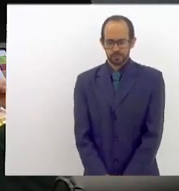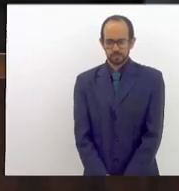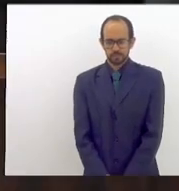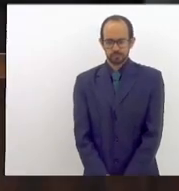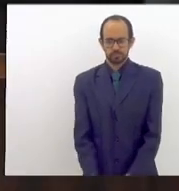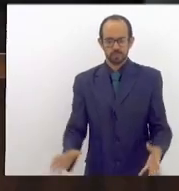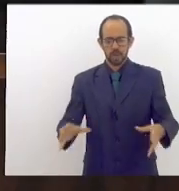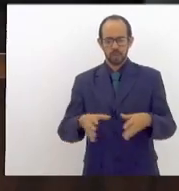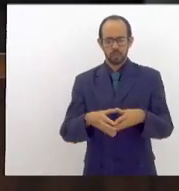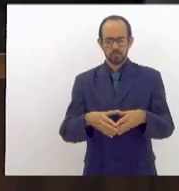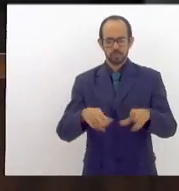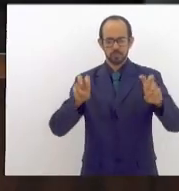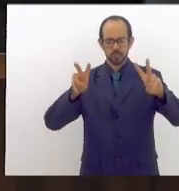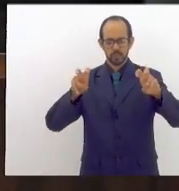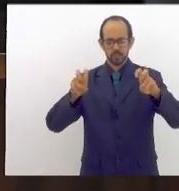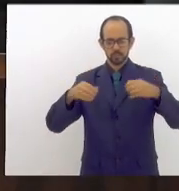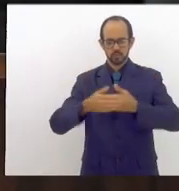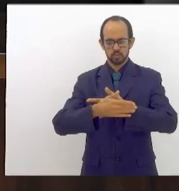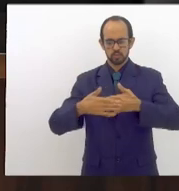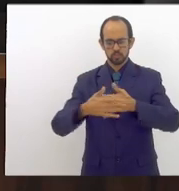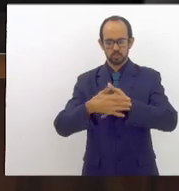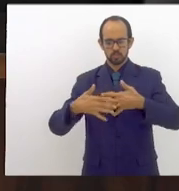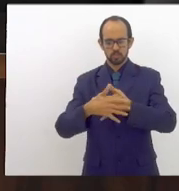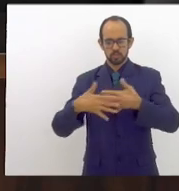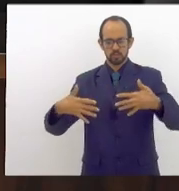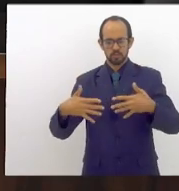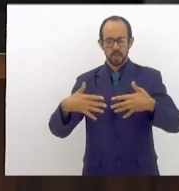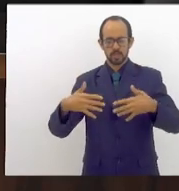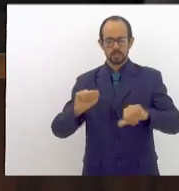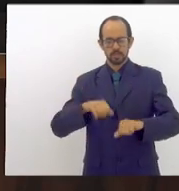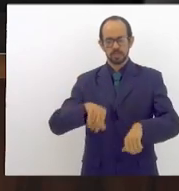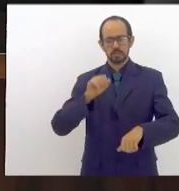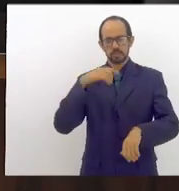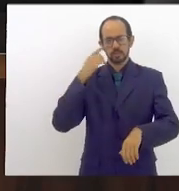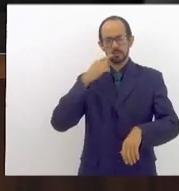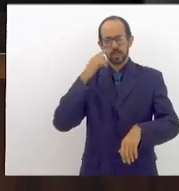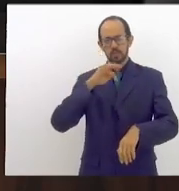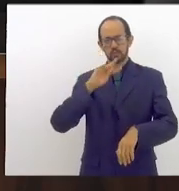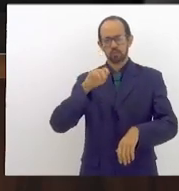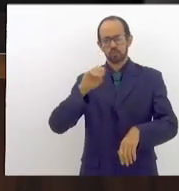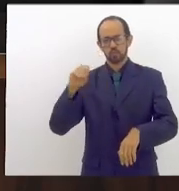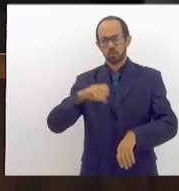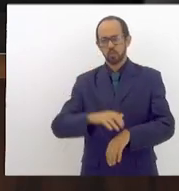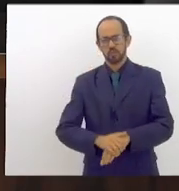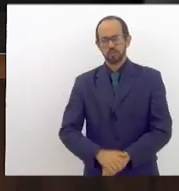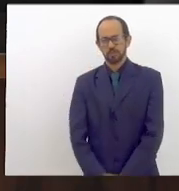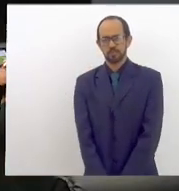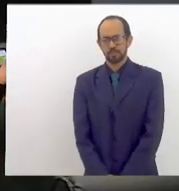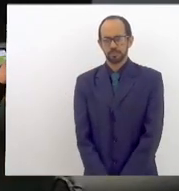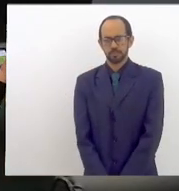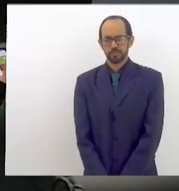pela comissão de ação de pela comissão de assuntos municipais deputados Chico Machado